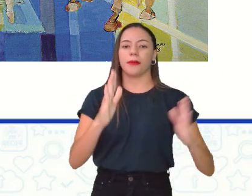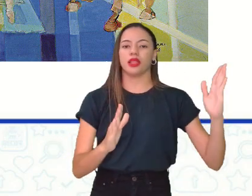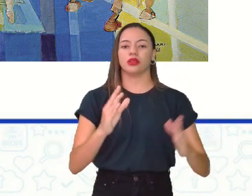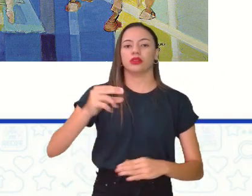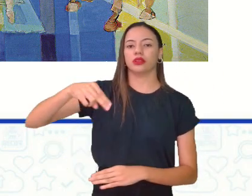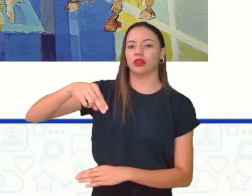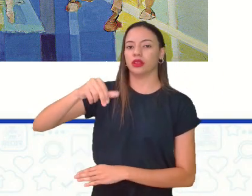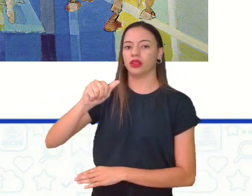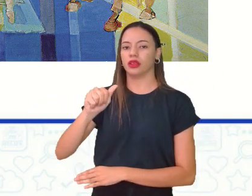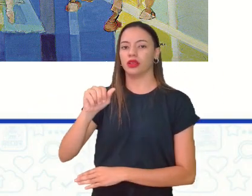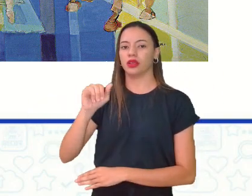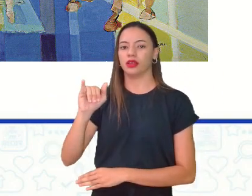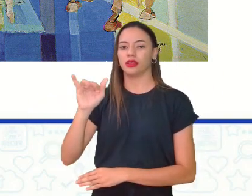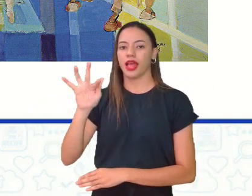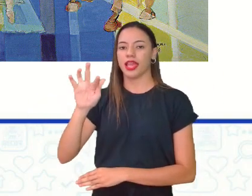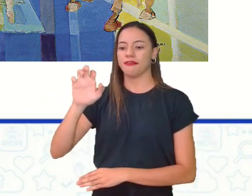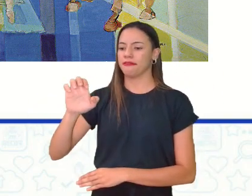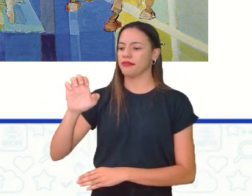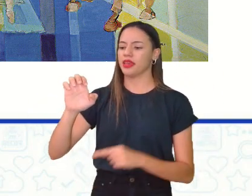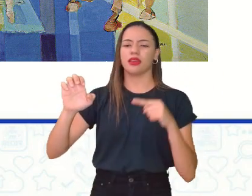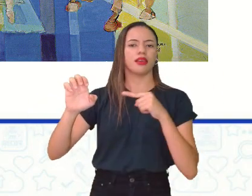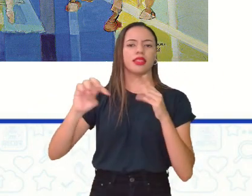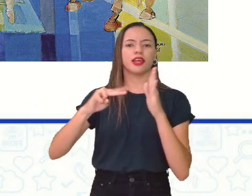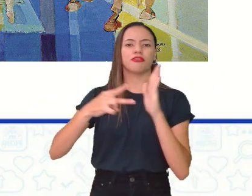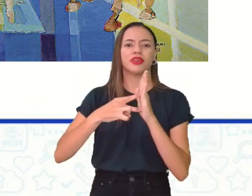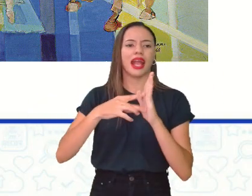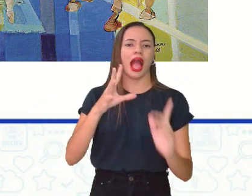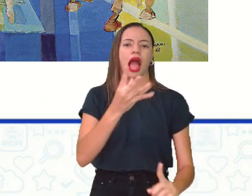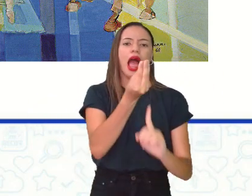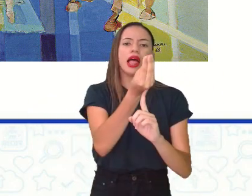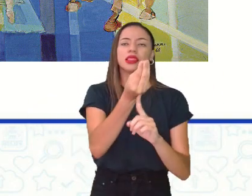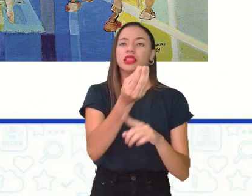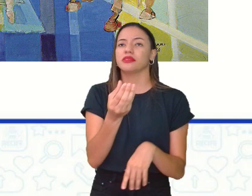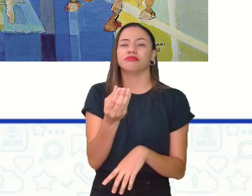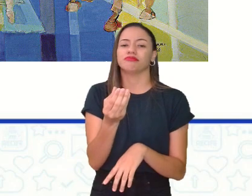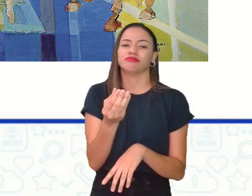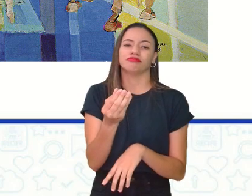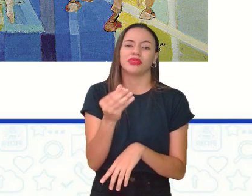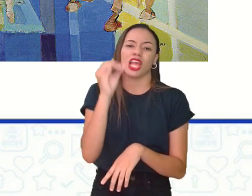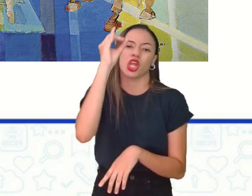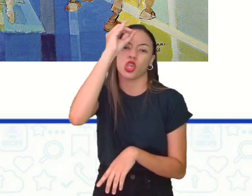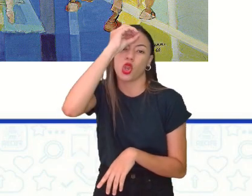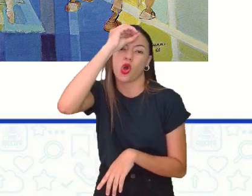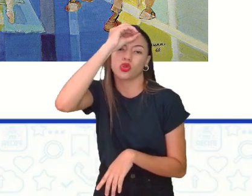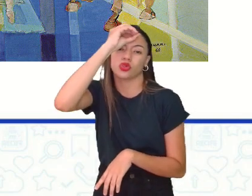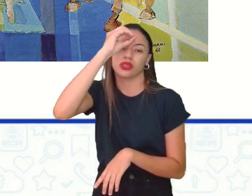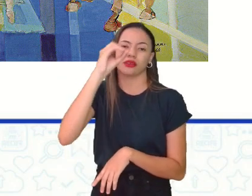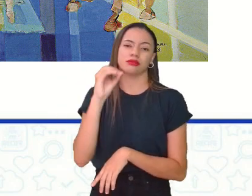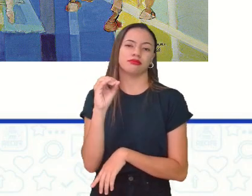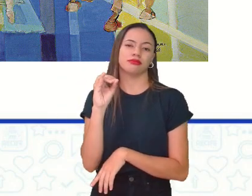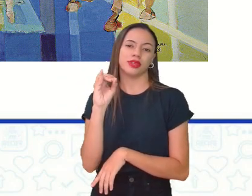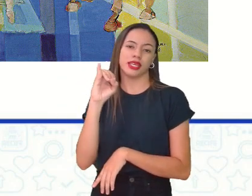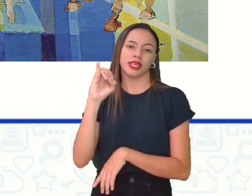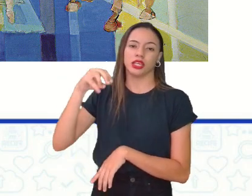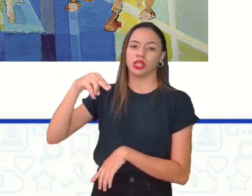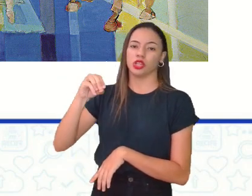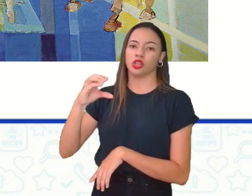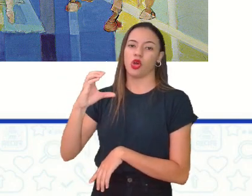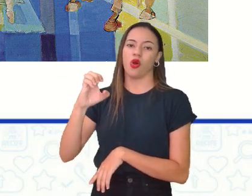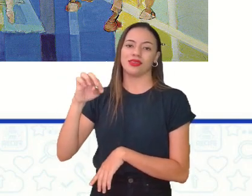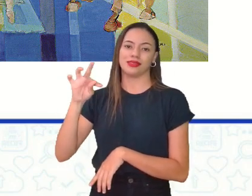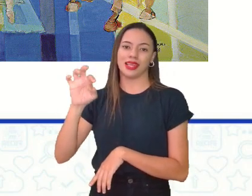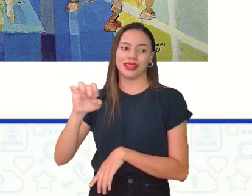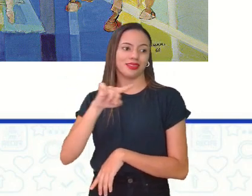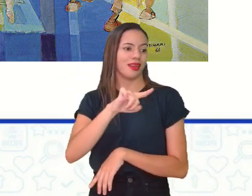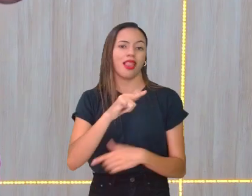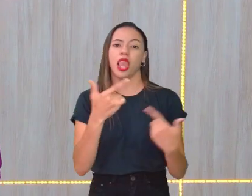ingênua. Ela não tem, o artista ele é autodidata, ele não tem esse domínio da técnica, mas ele